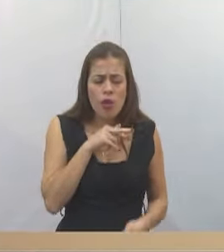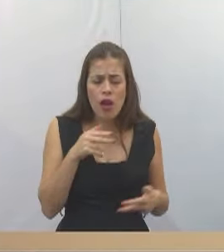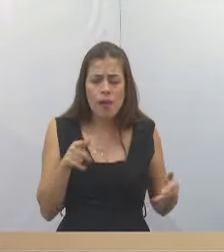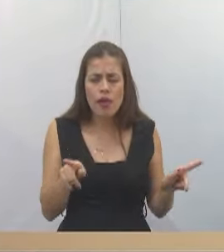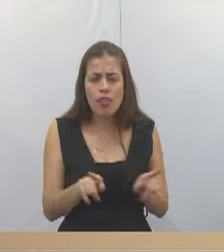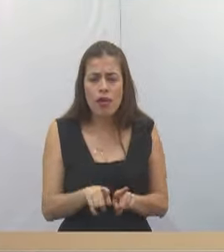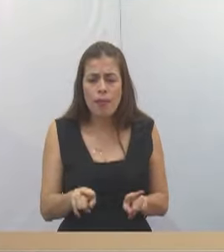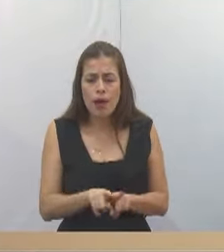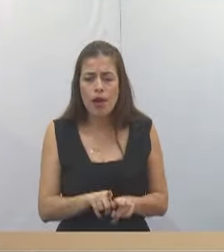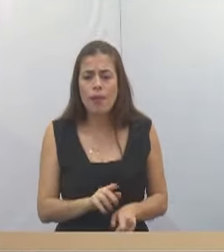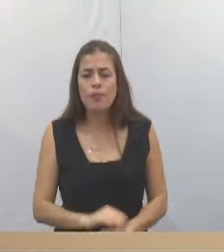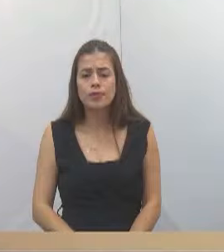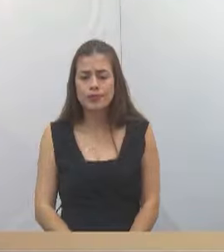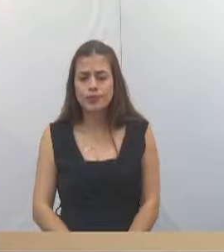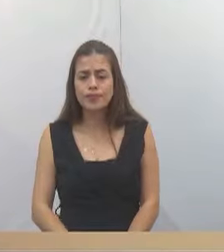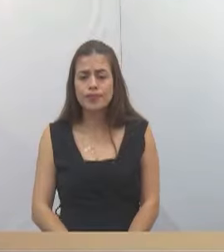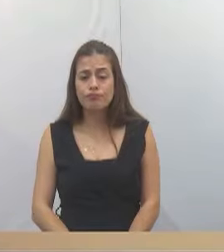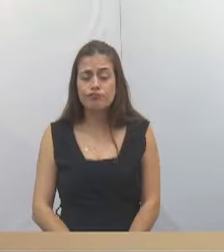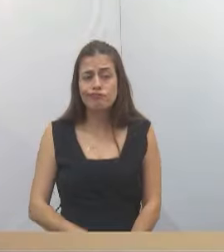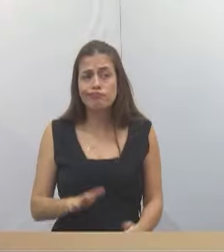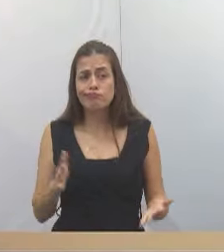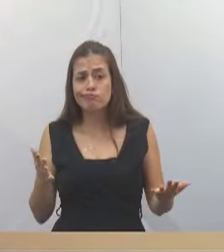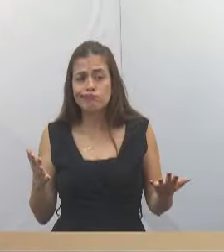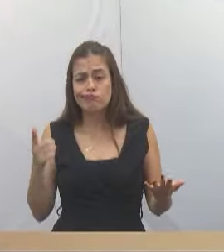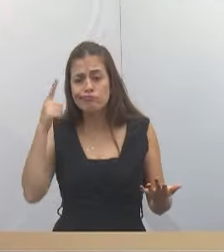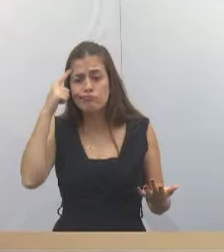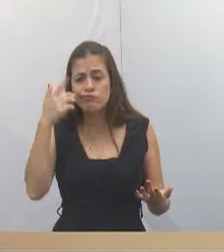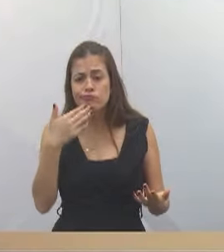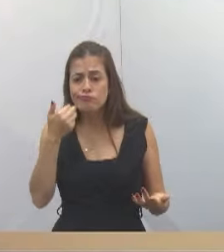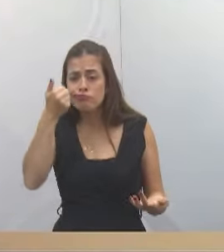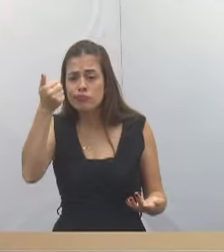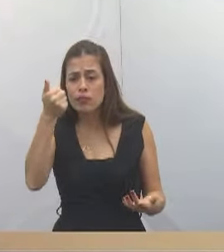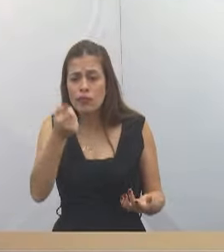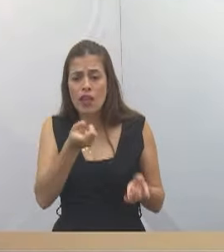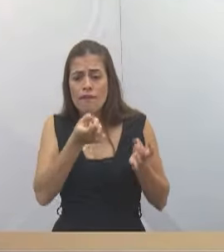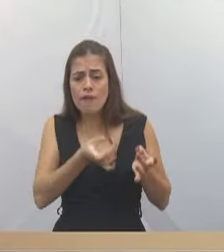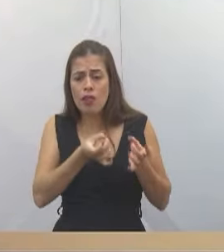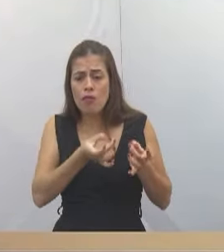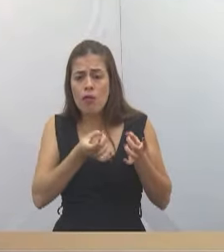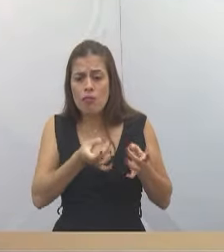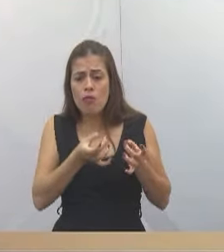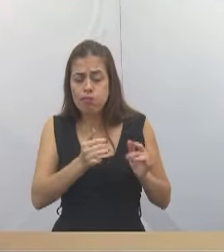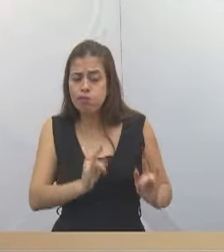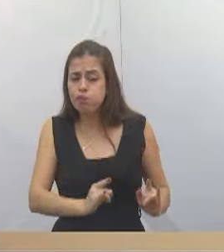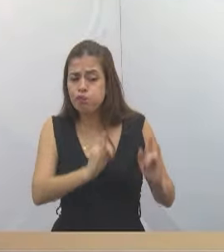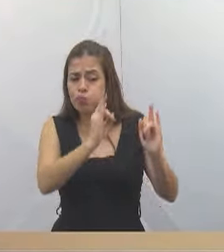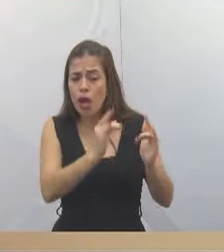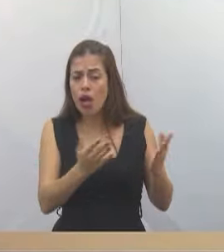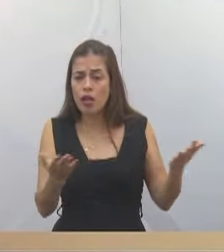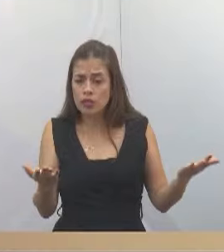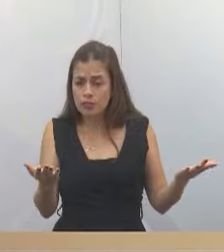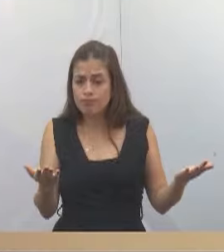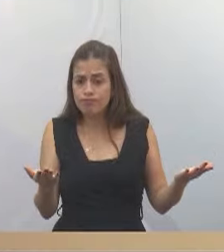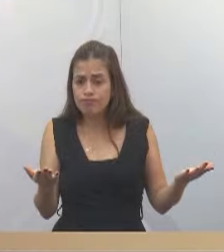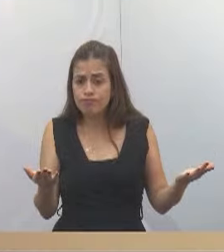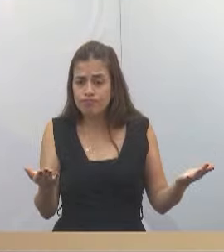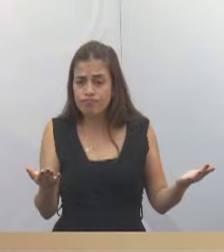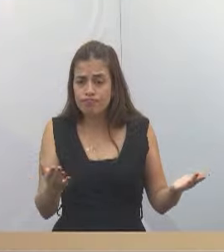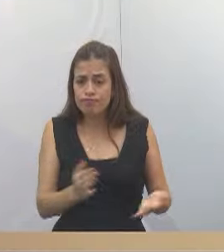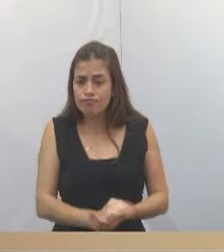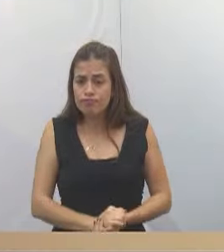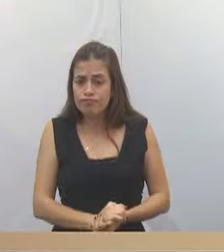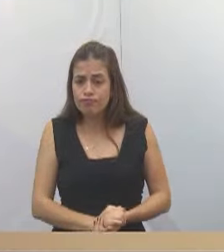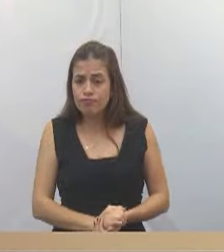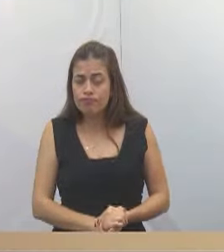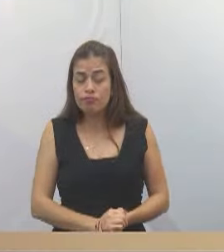animaizinhos. Quem sabe isso não vai melhorar e aumentar a venda do seu apartamento? Porque